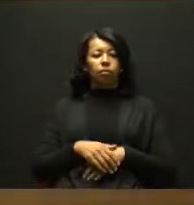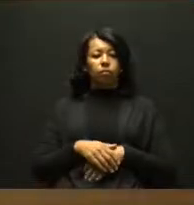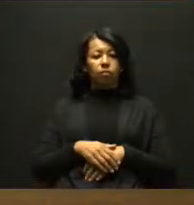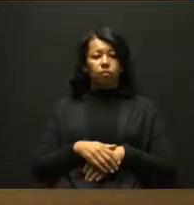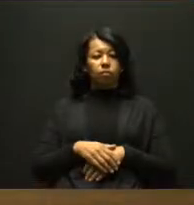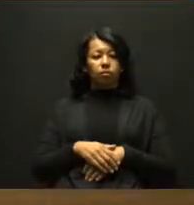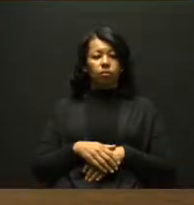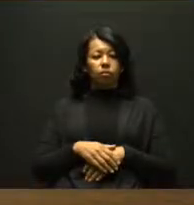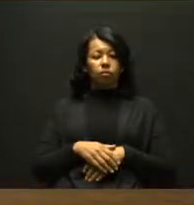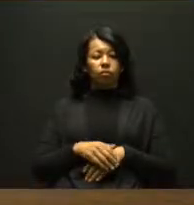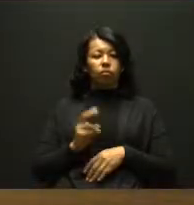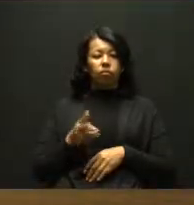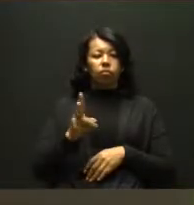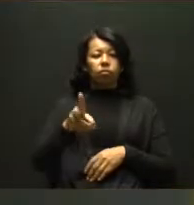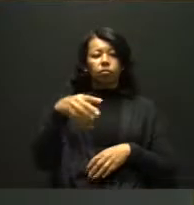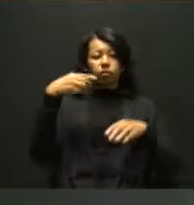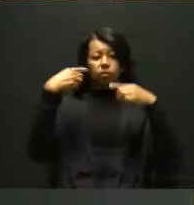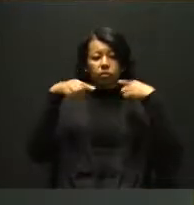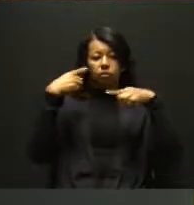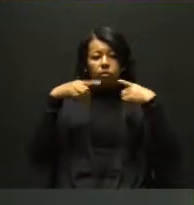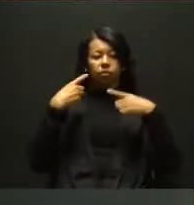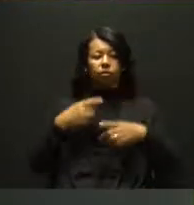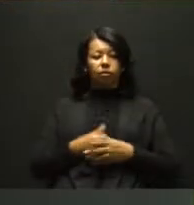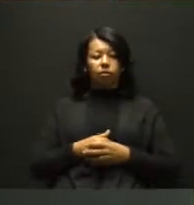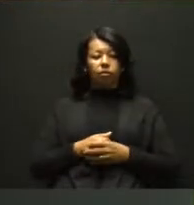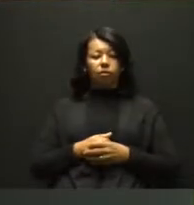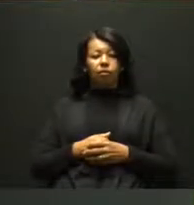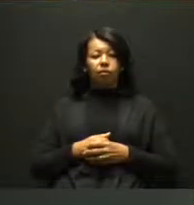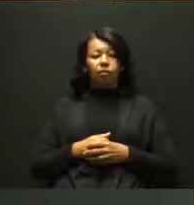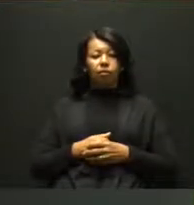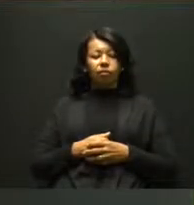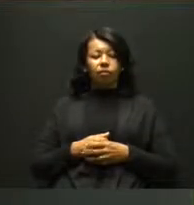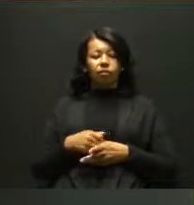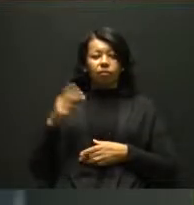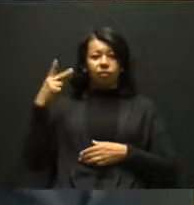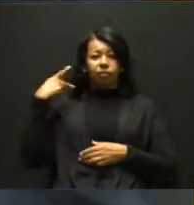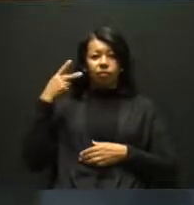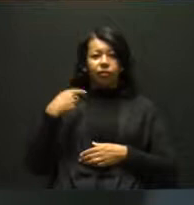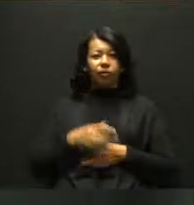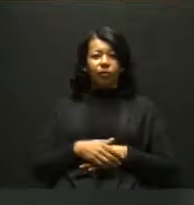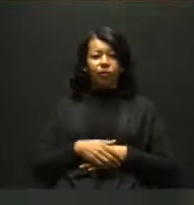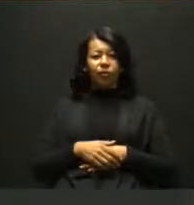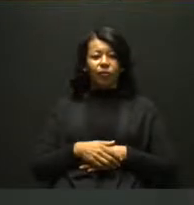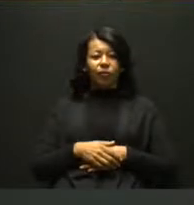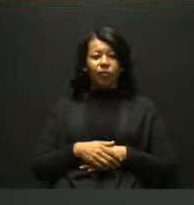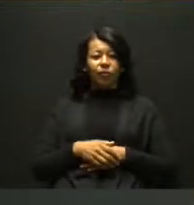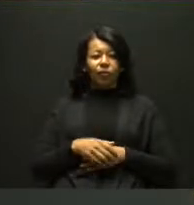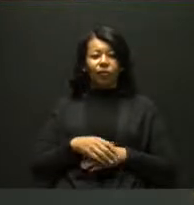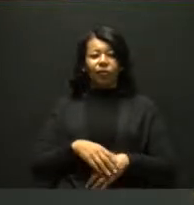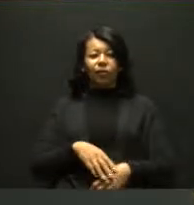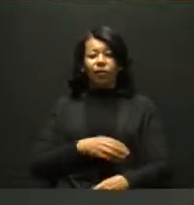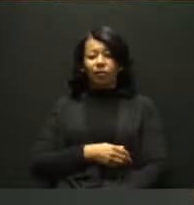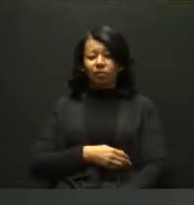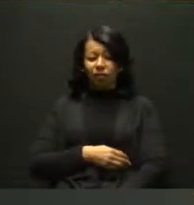comer uma palavra o vereador toninho vieira obrigado senhor presidente pelo corte